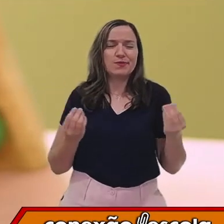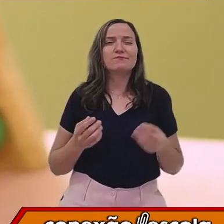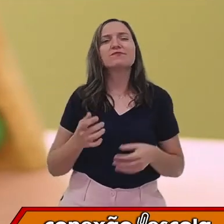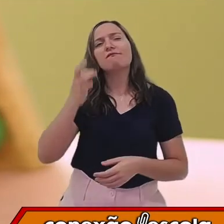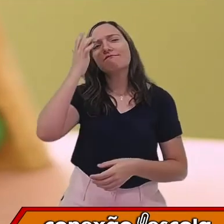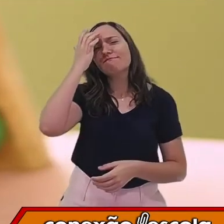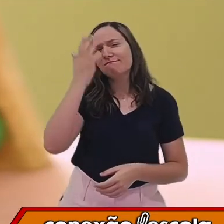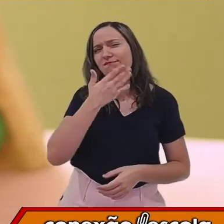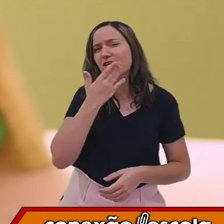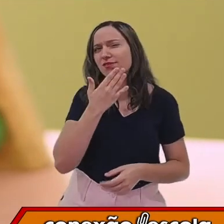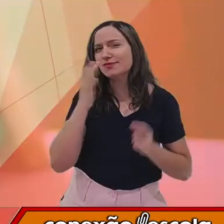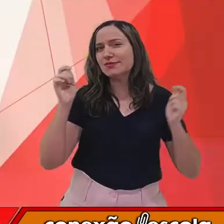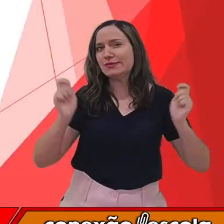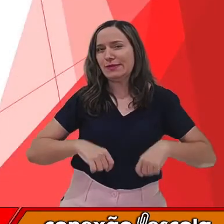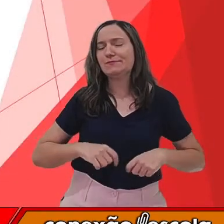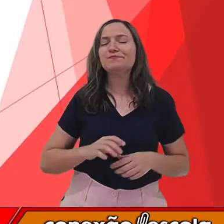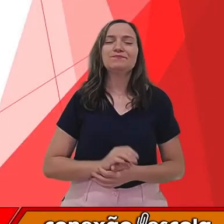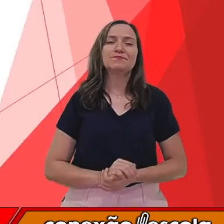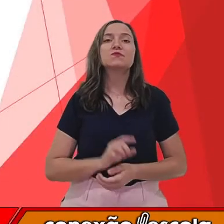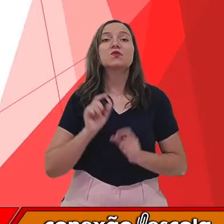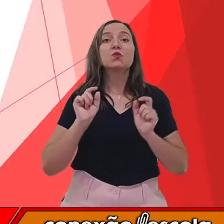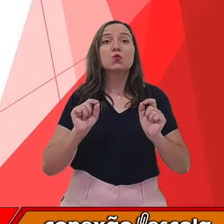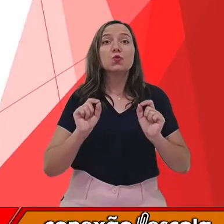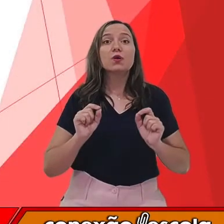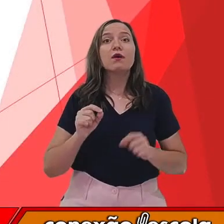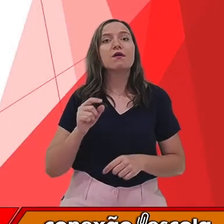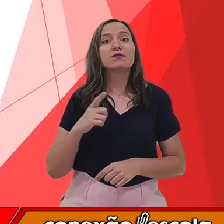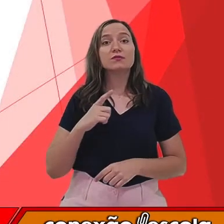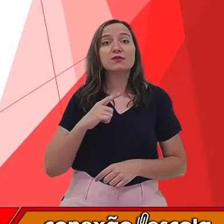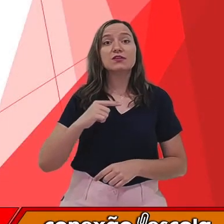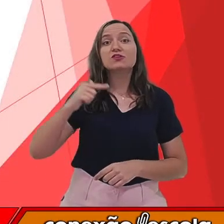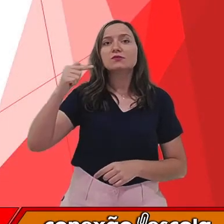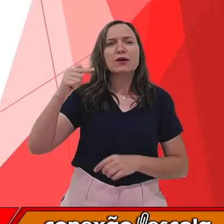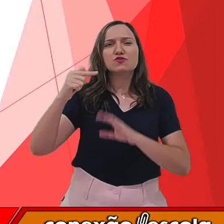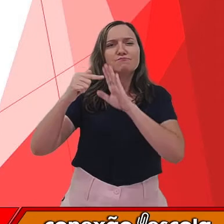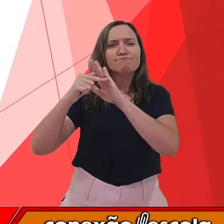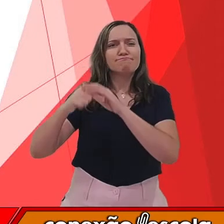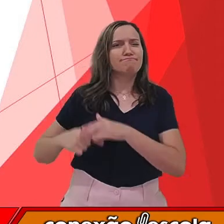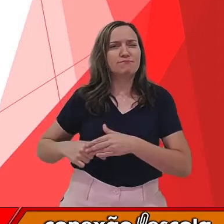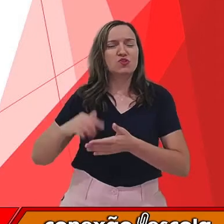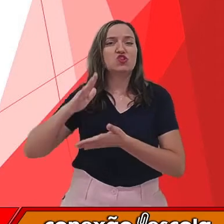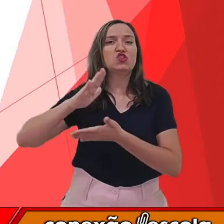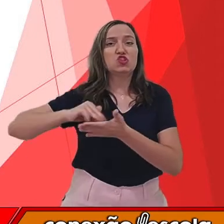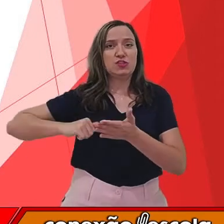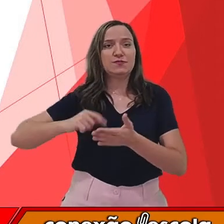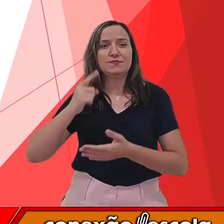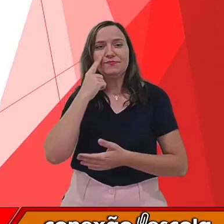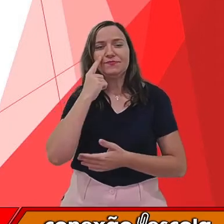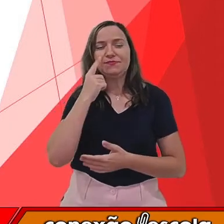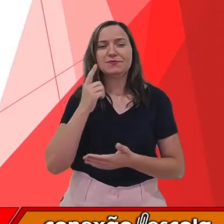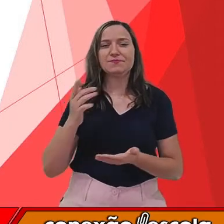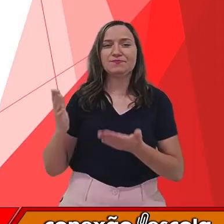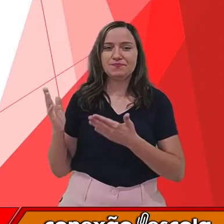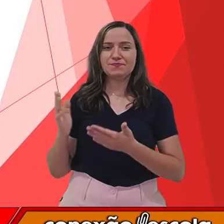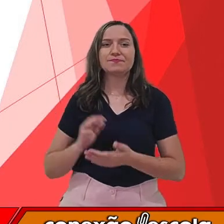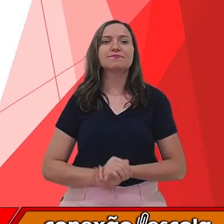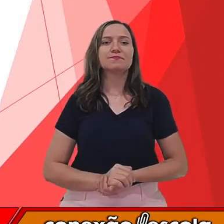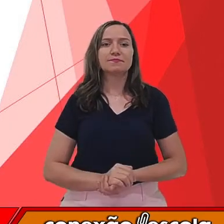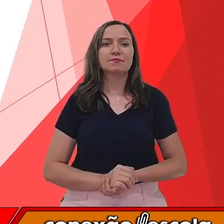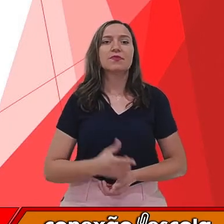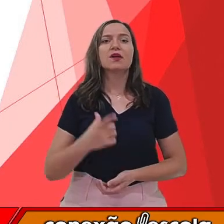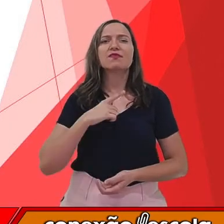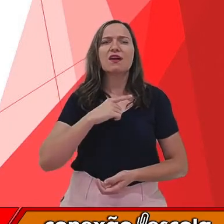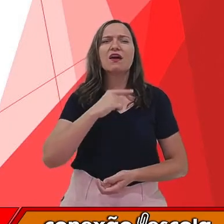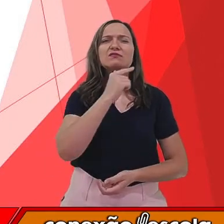muito fácil a gente vai deixar o primeiro membros sem o set para isso nós vamos retirar o sete em cada